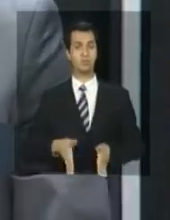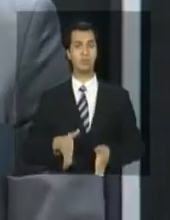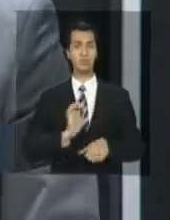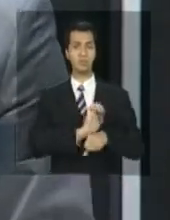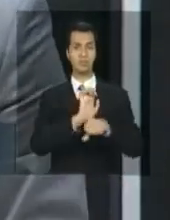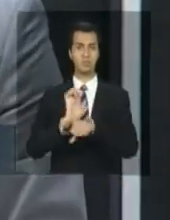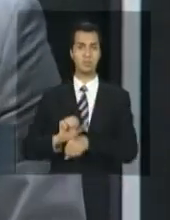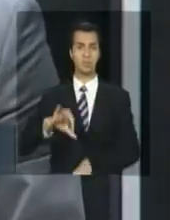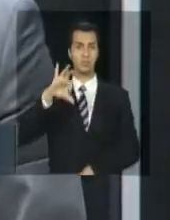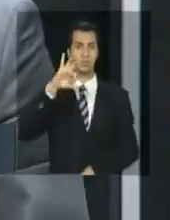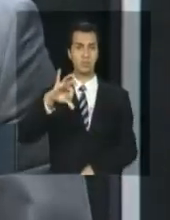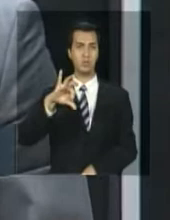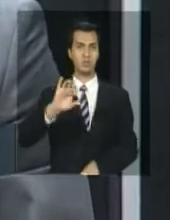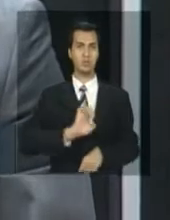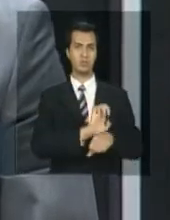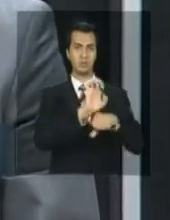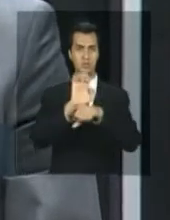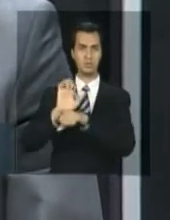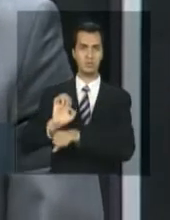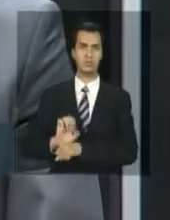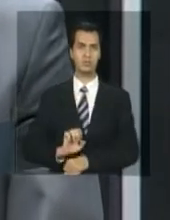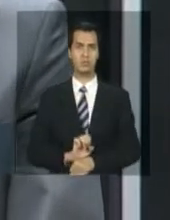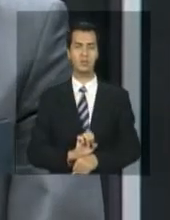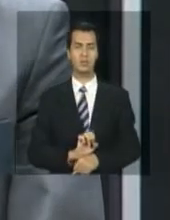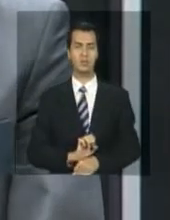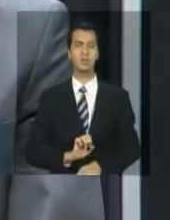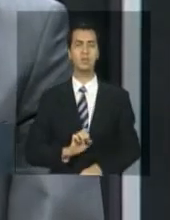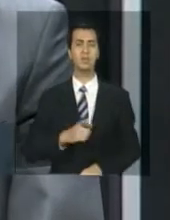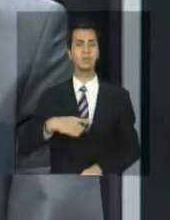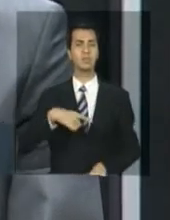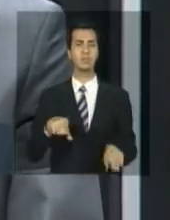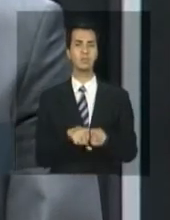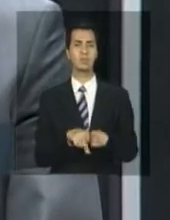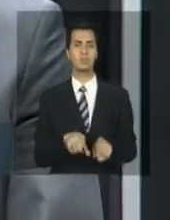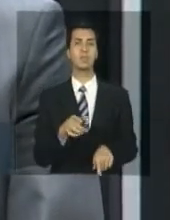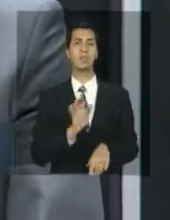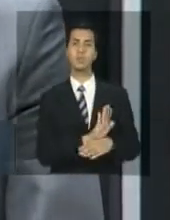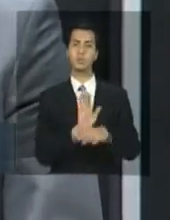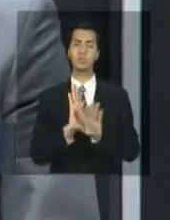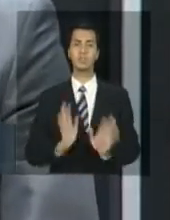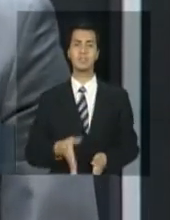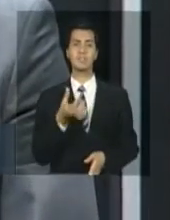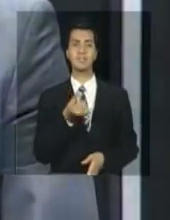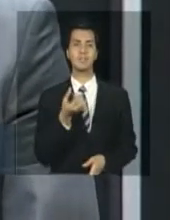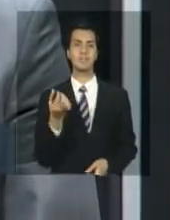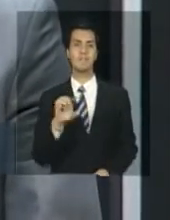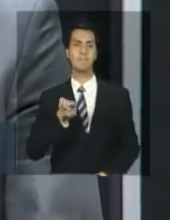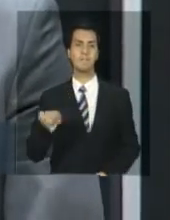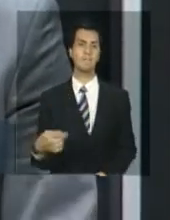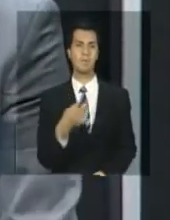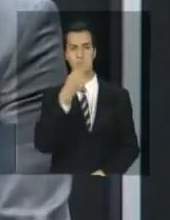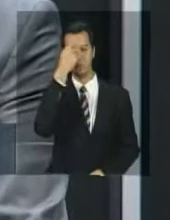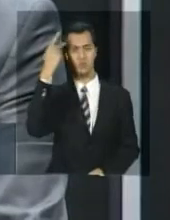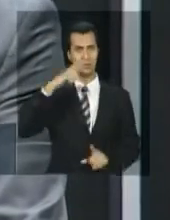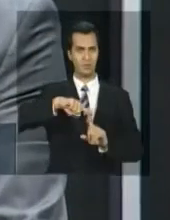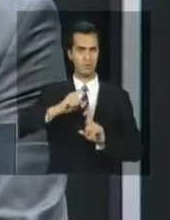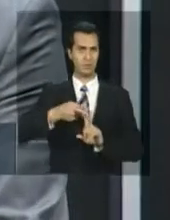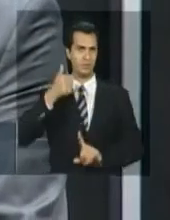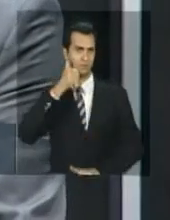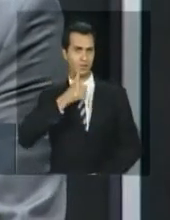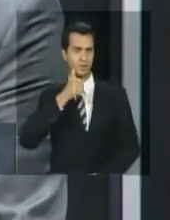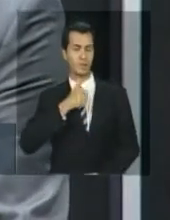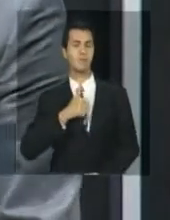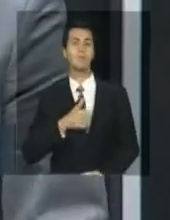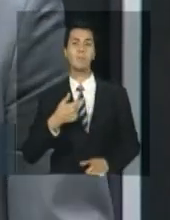9 estados, 800 municípios e 600 mil gestantes atendidas. Lançamos também o